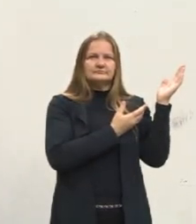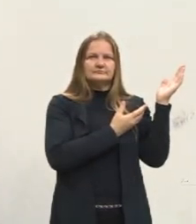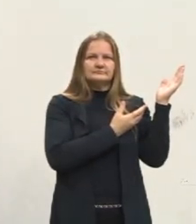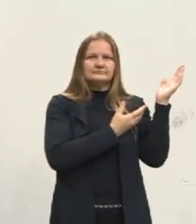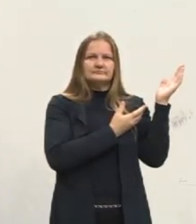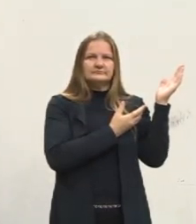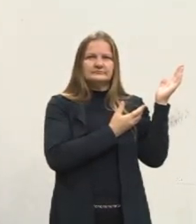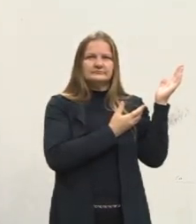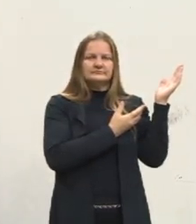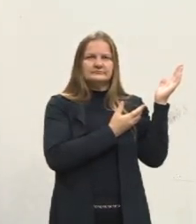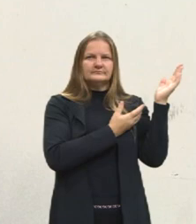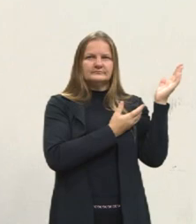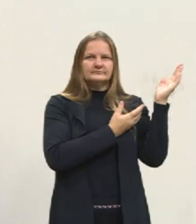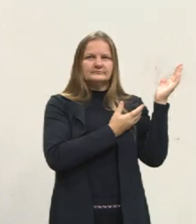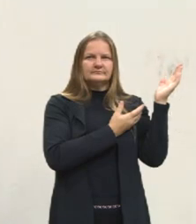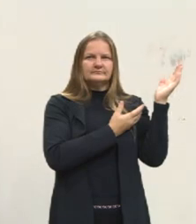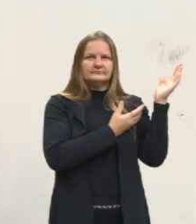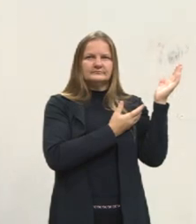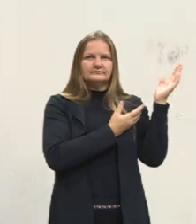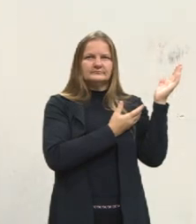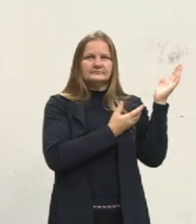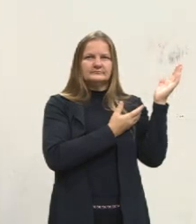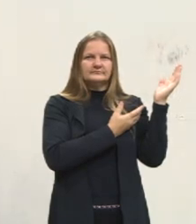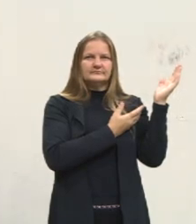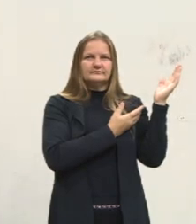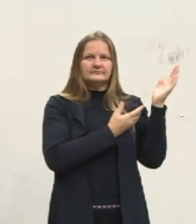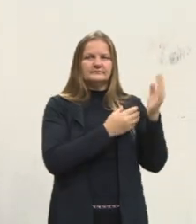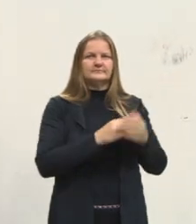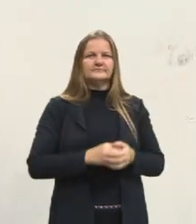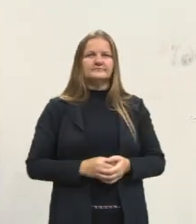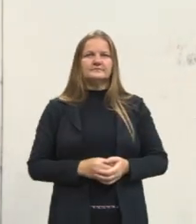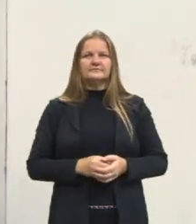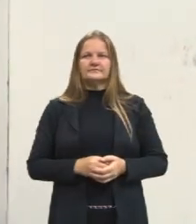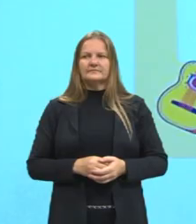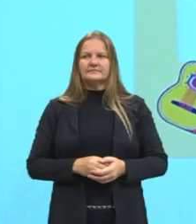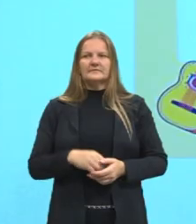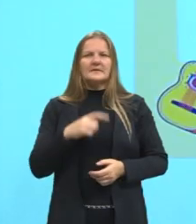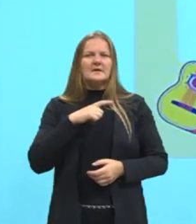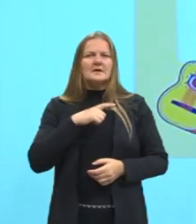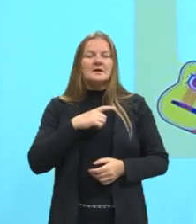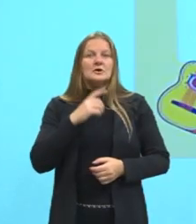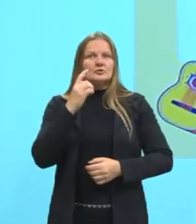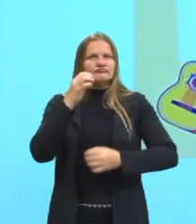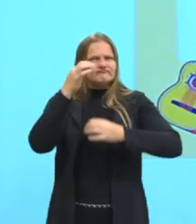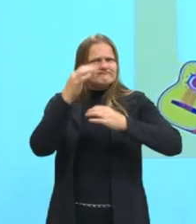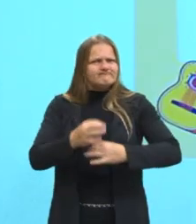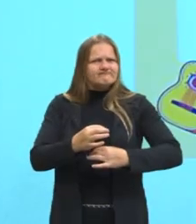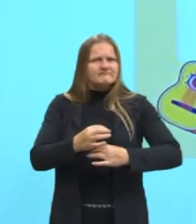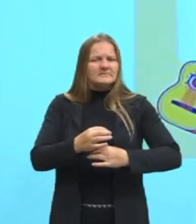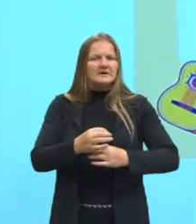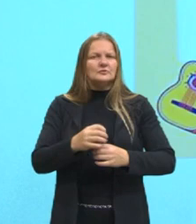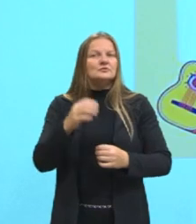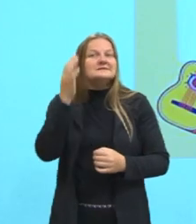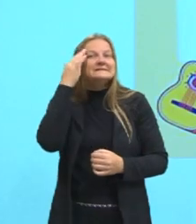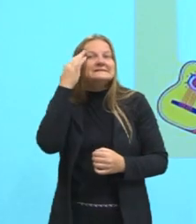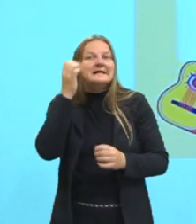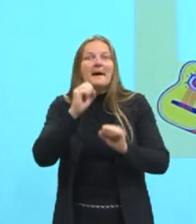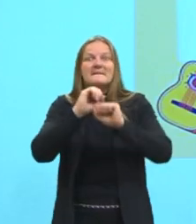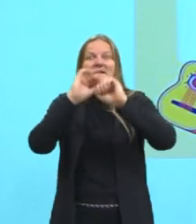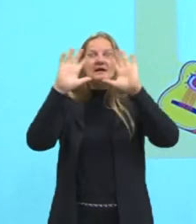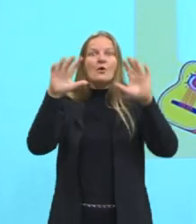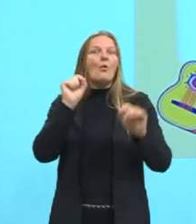a forma definida está determinando elemento então